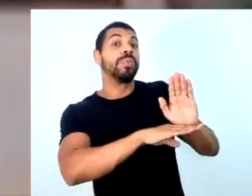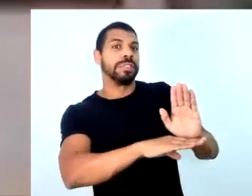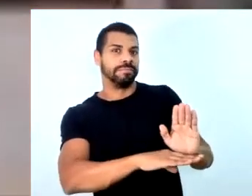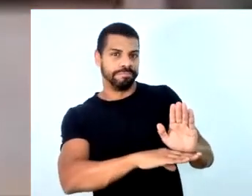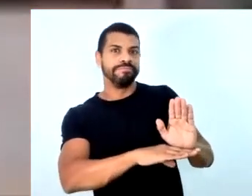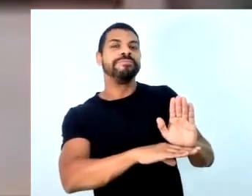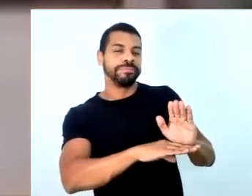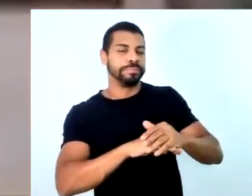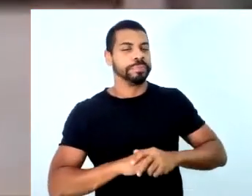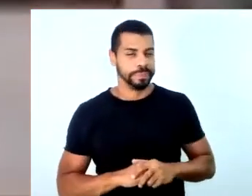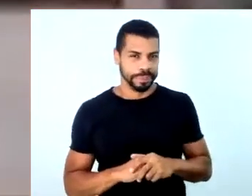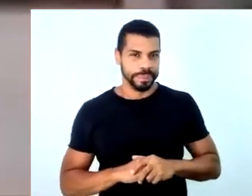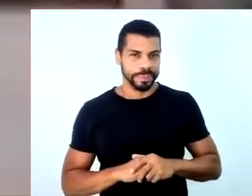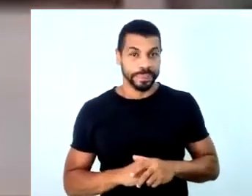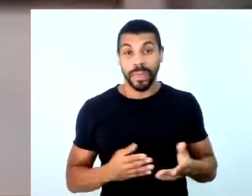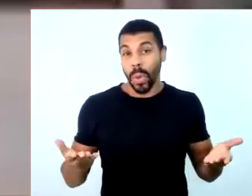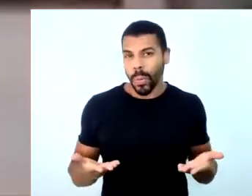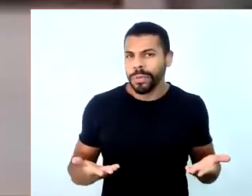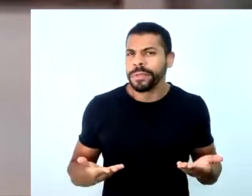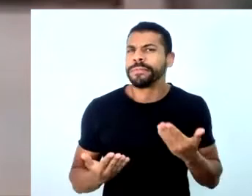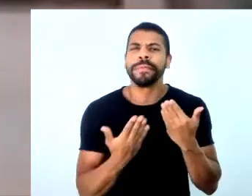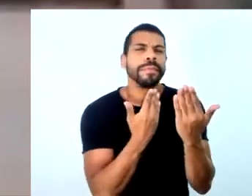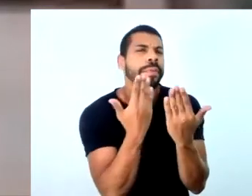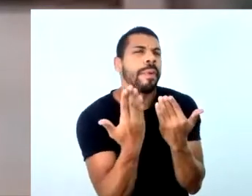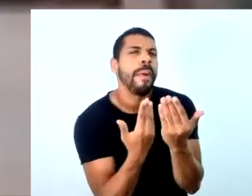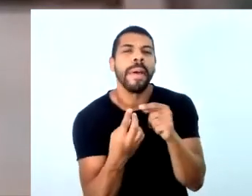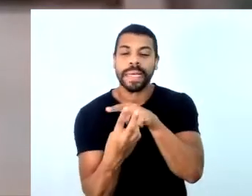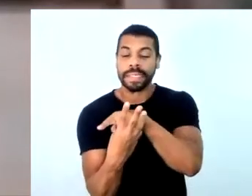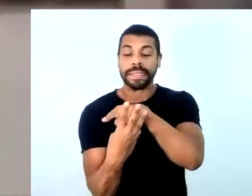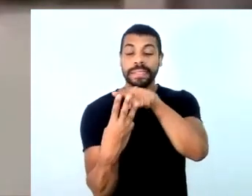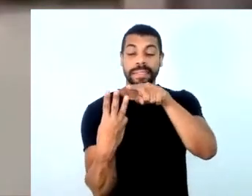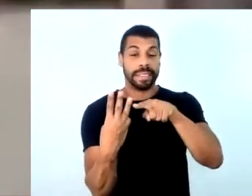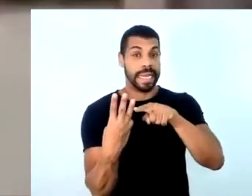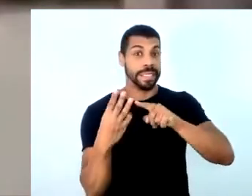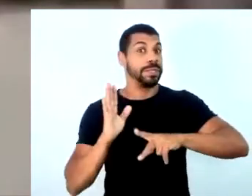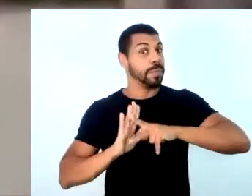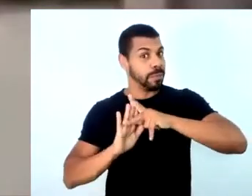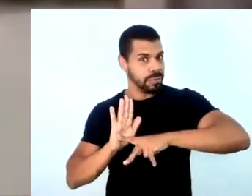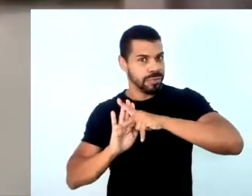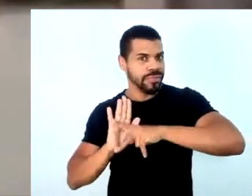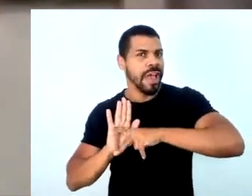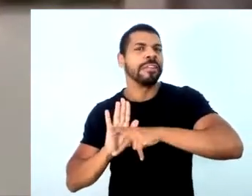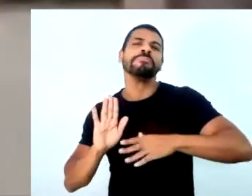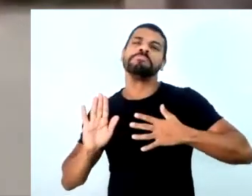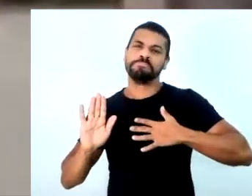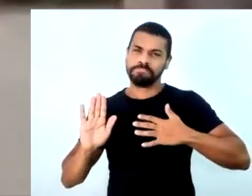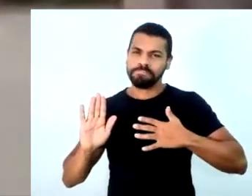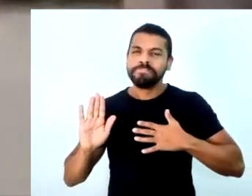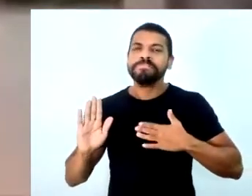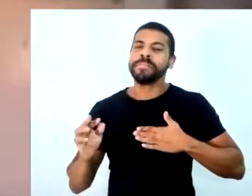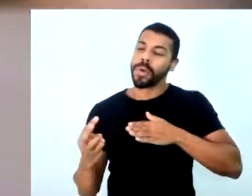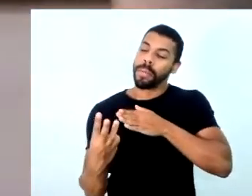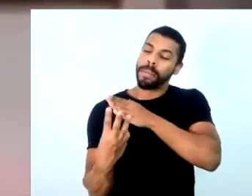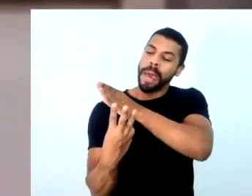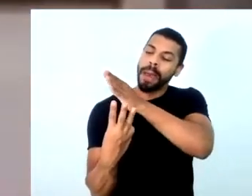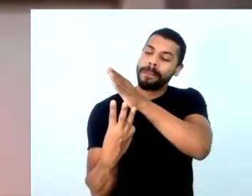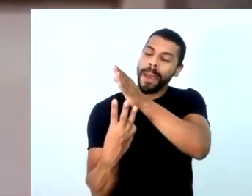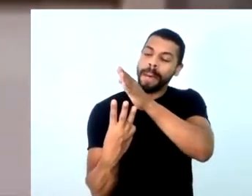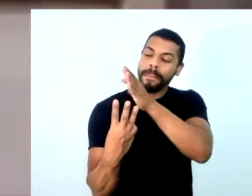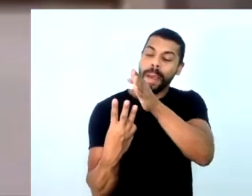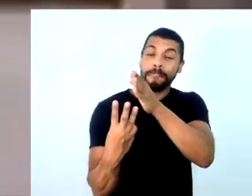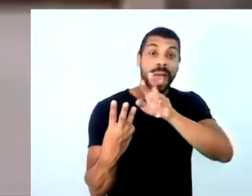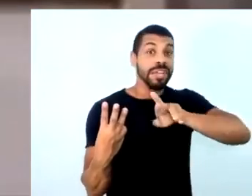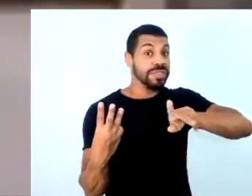importância do assistente de montagem. Eu vou falar com vocês sobre 3 projetos que, sim, me atravessam de